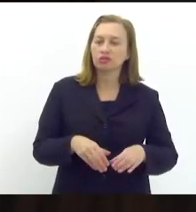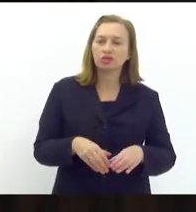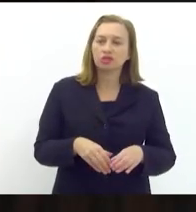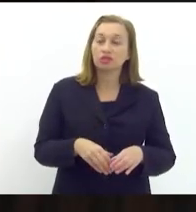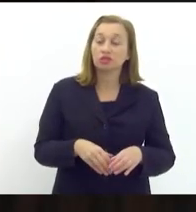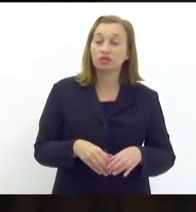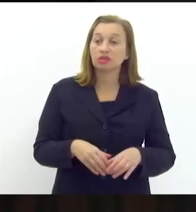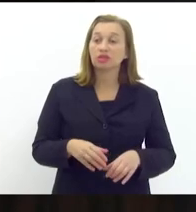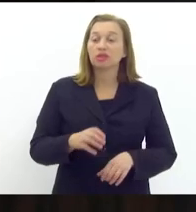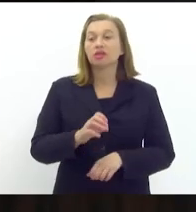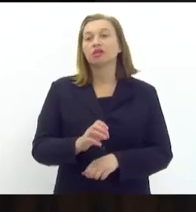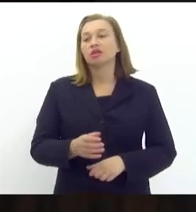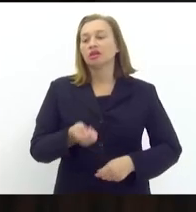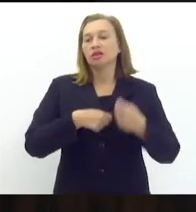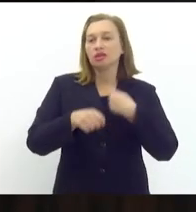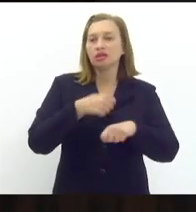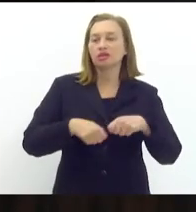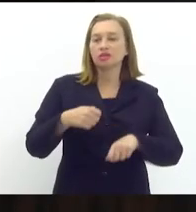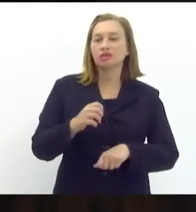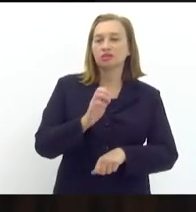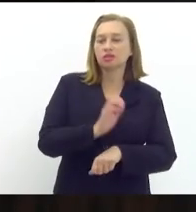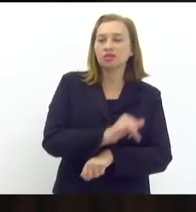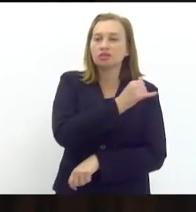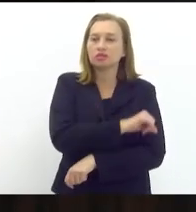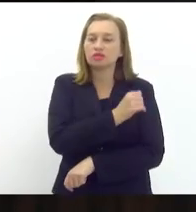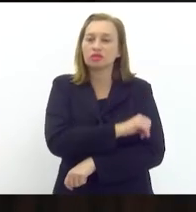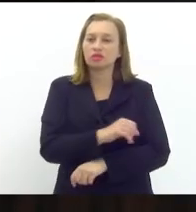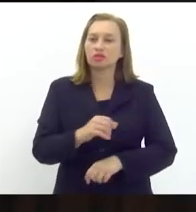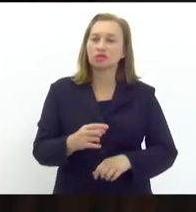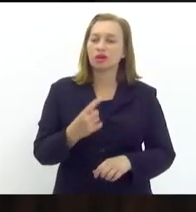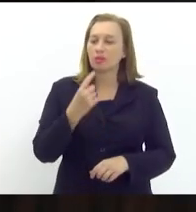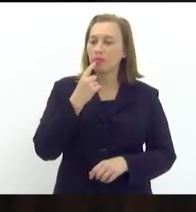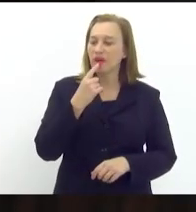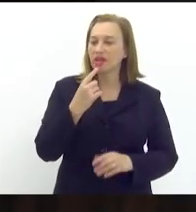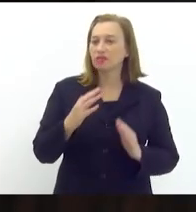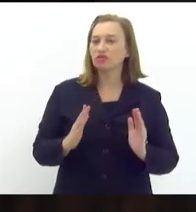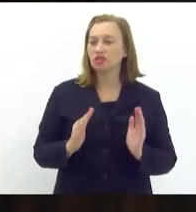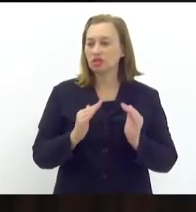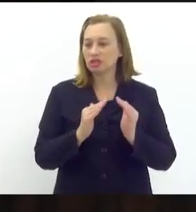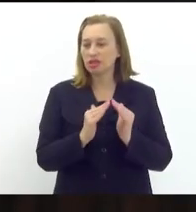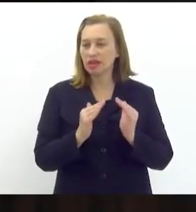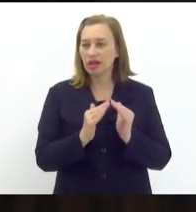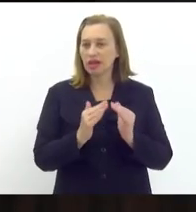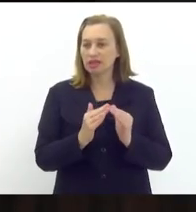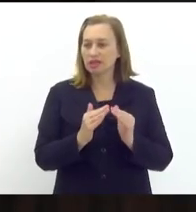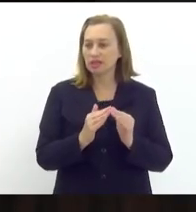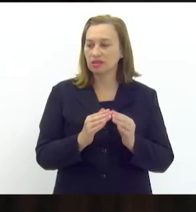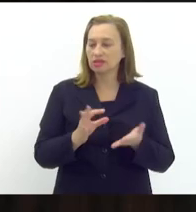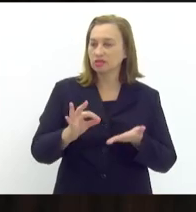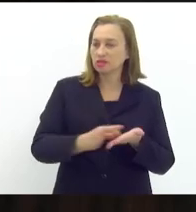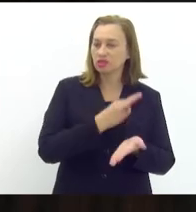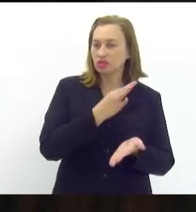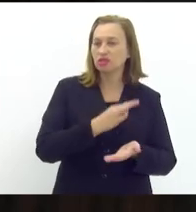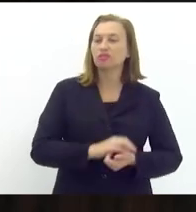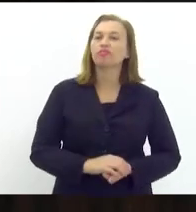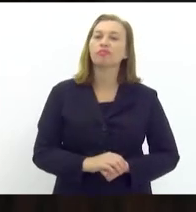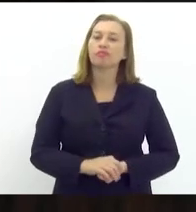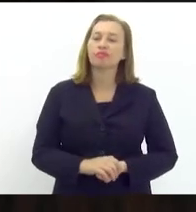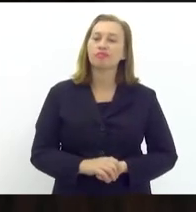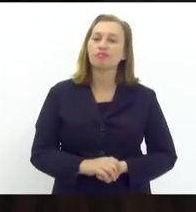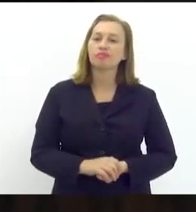a locais próximos a residência informada no ato da inscrição da forma que menciona